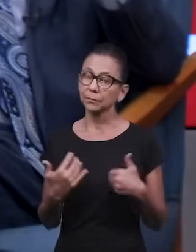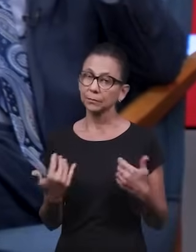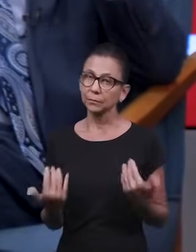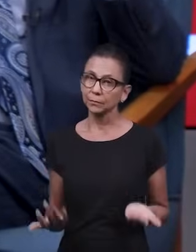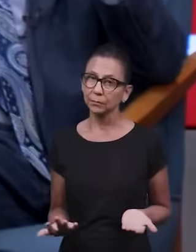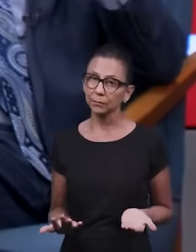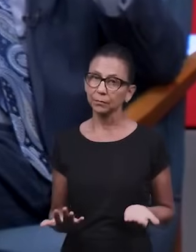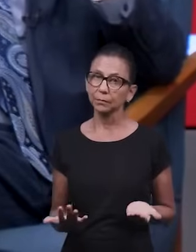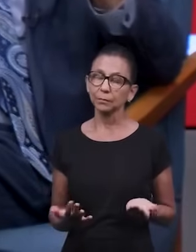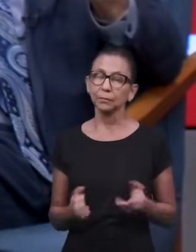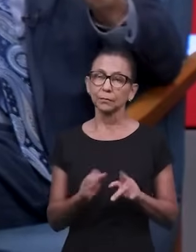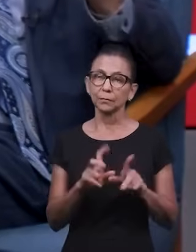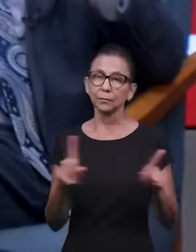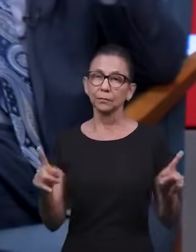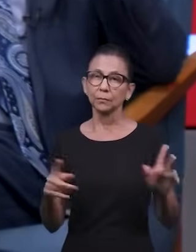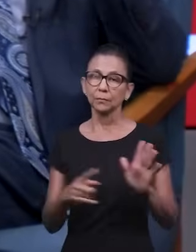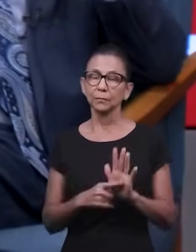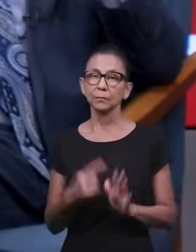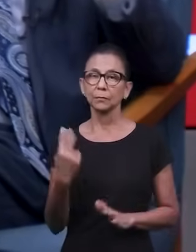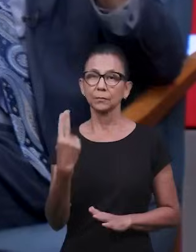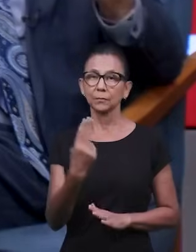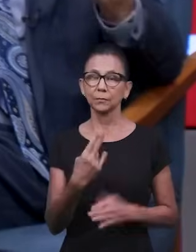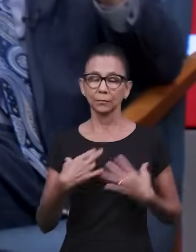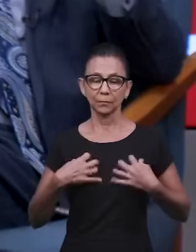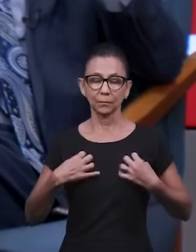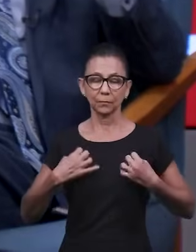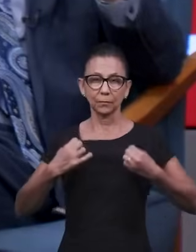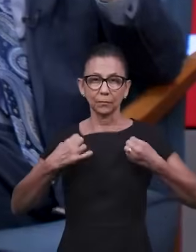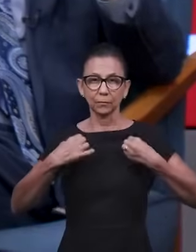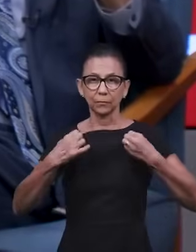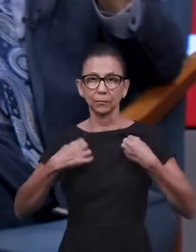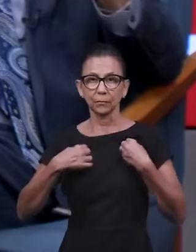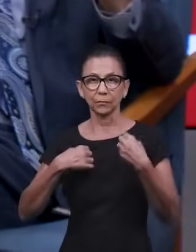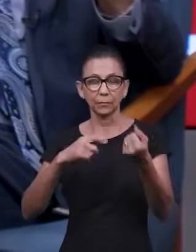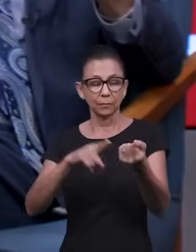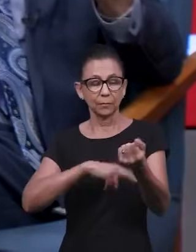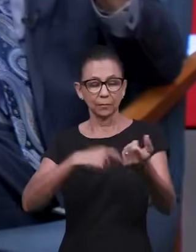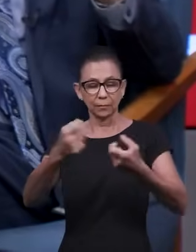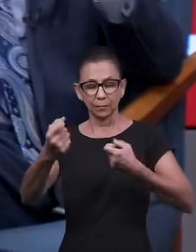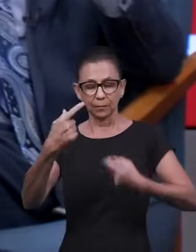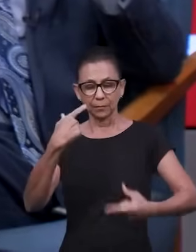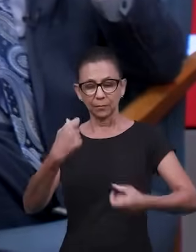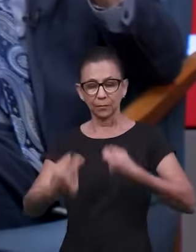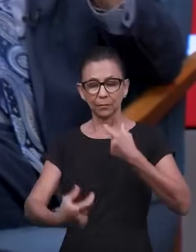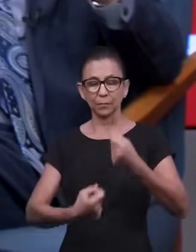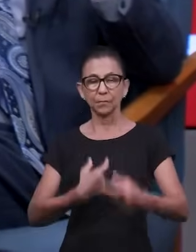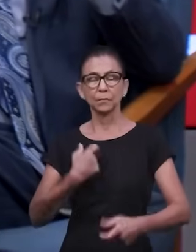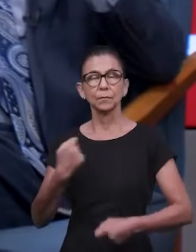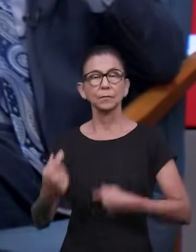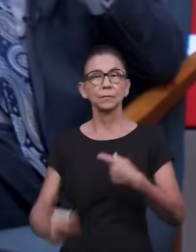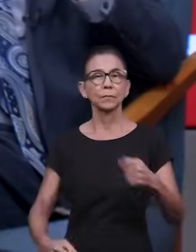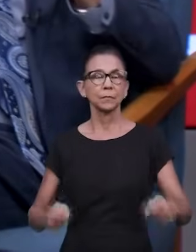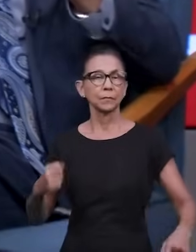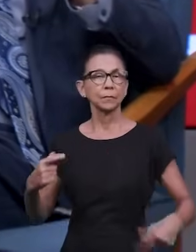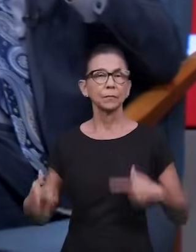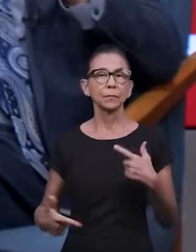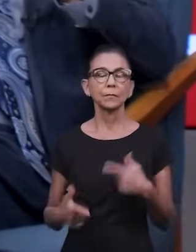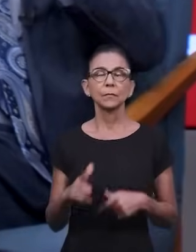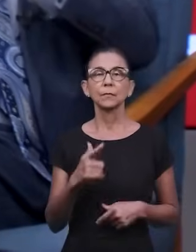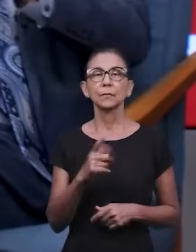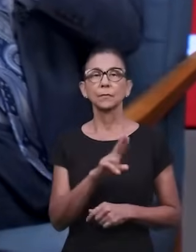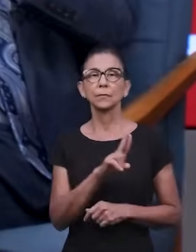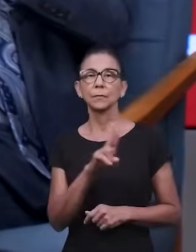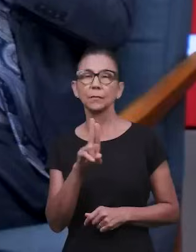estava vestido de uma veste salpicada de sangue e o nome pelo qual